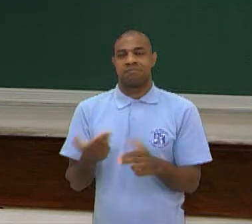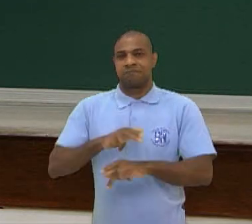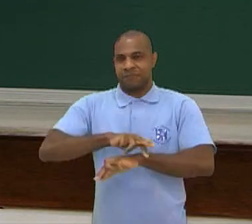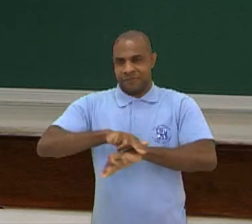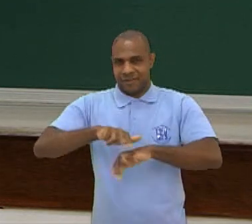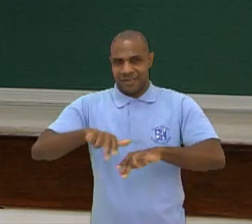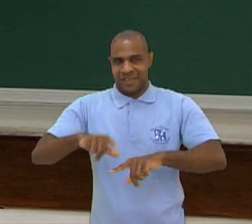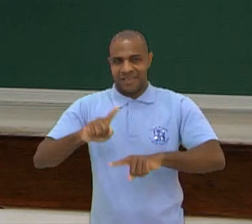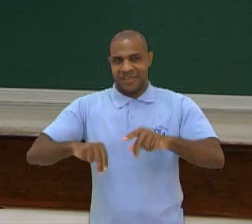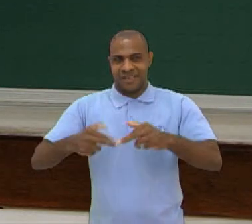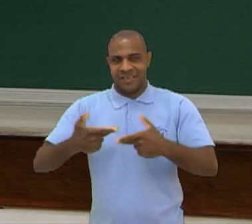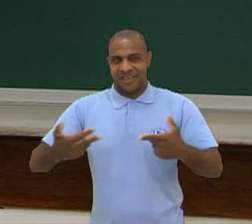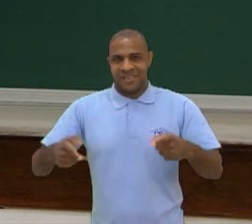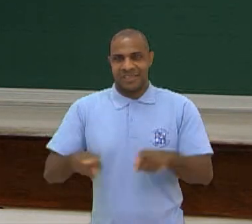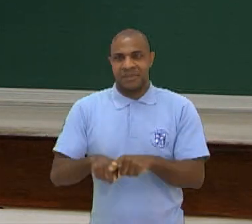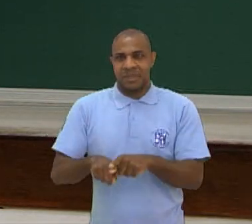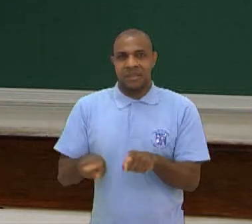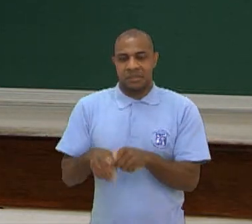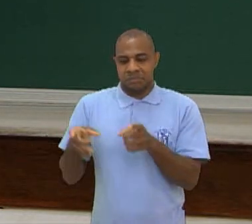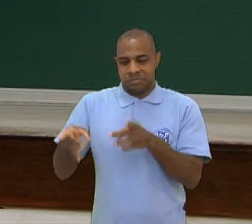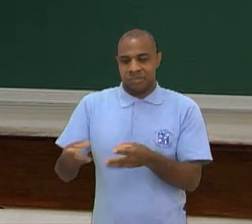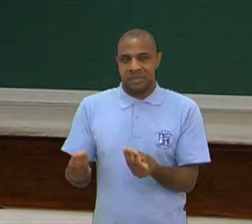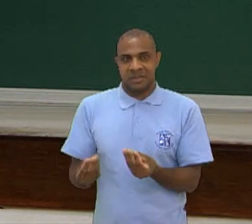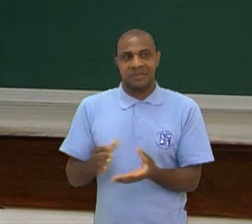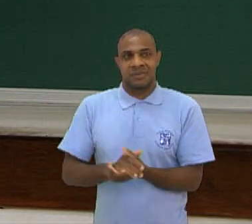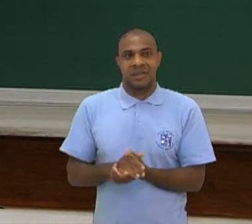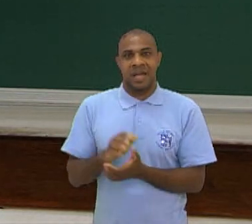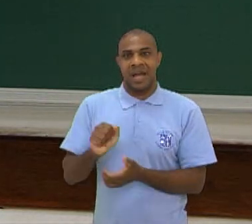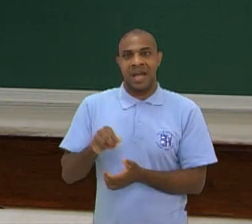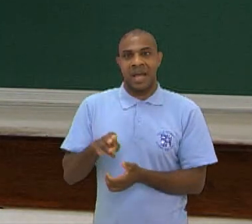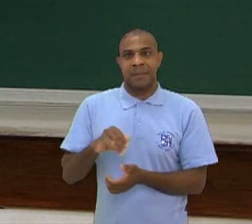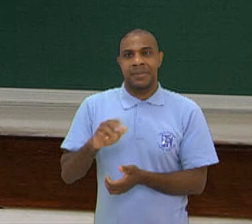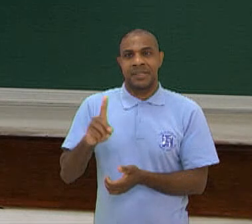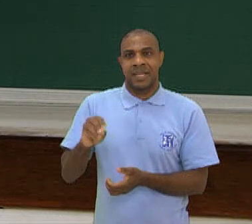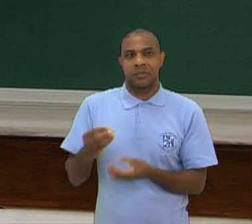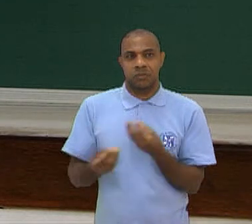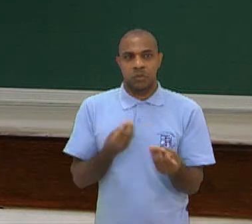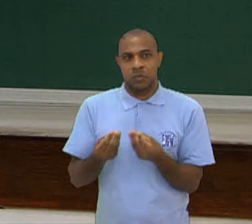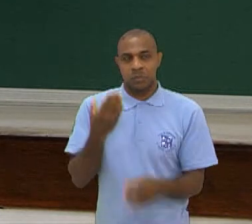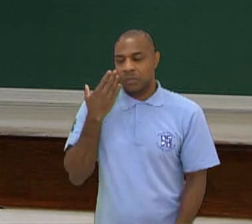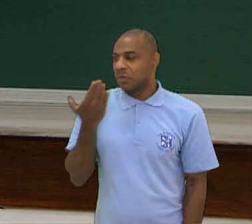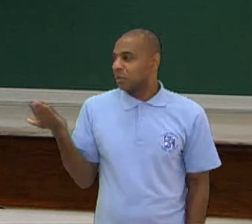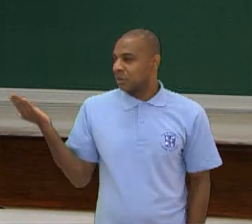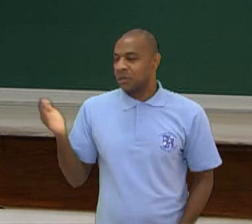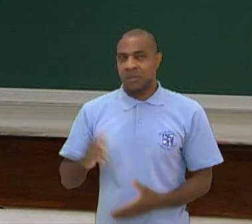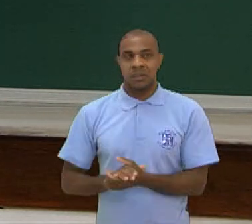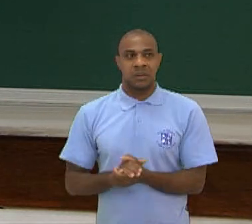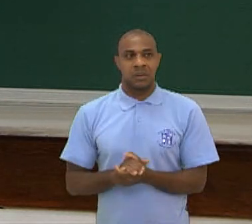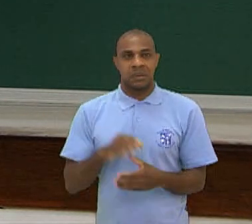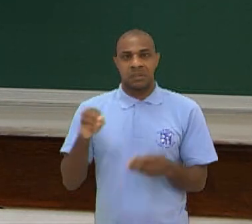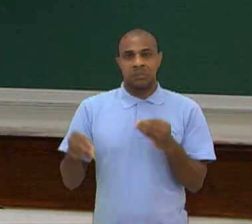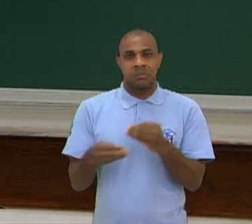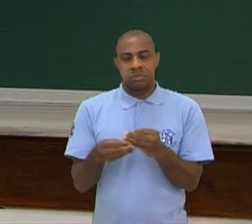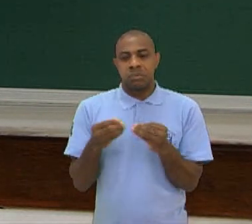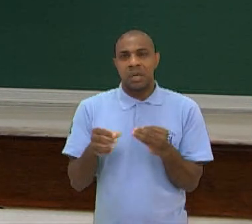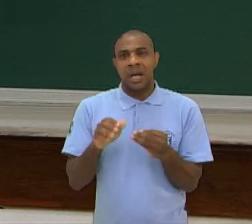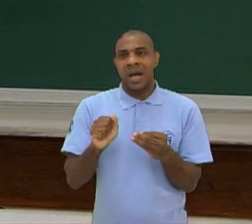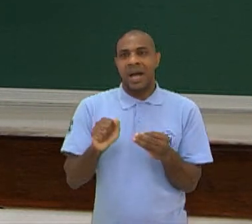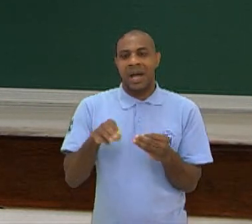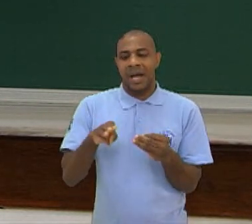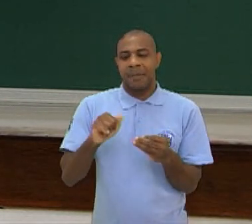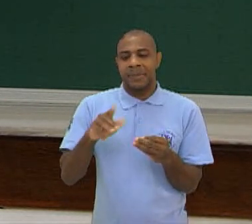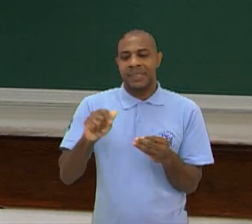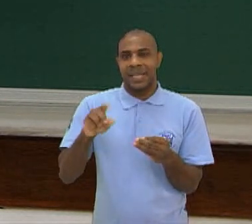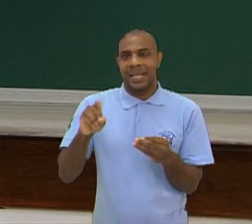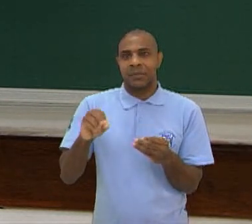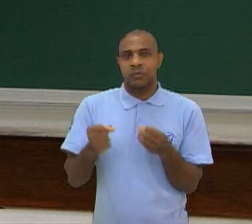está falando ali dos resíduos alcaloides que são compostos aminados, que na verdade é o que importa para a aula de hoje. Compostos aminados. Para formar